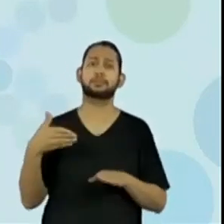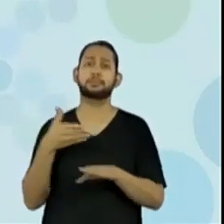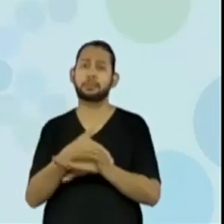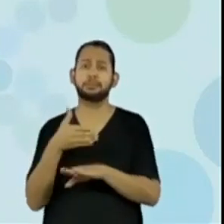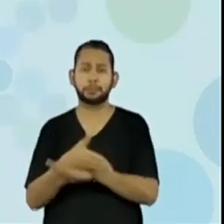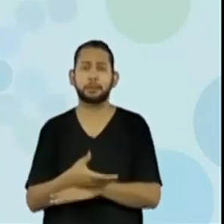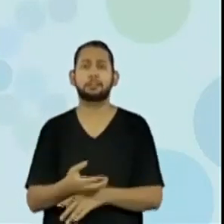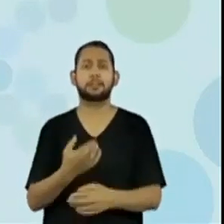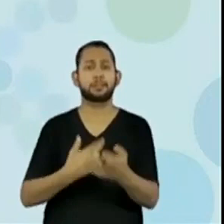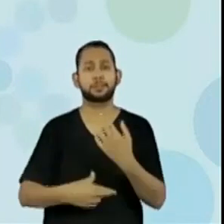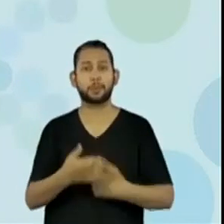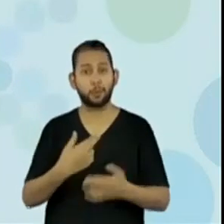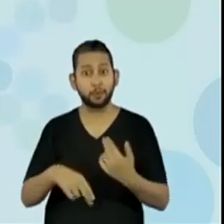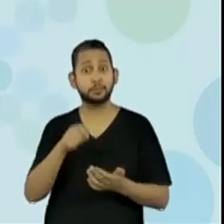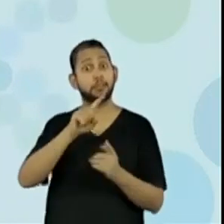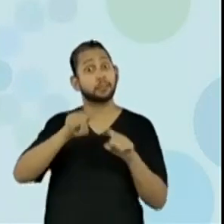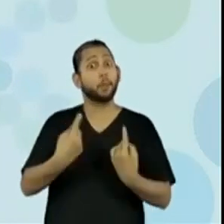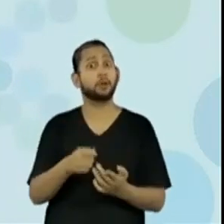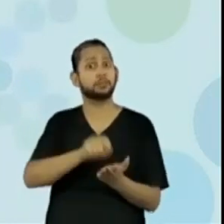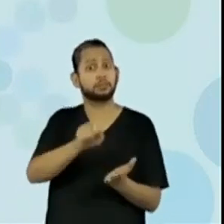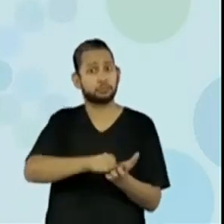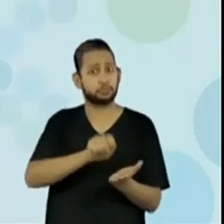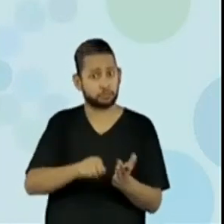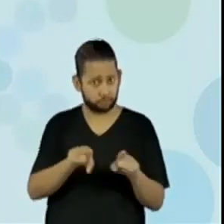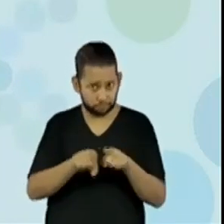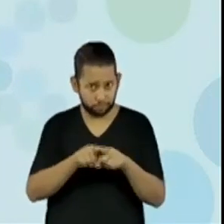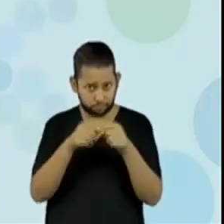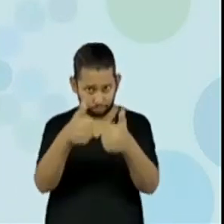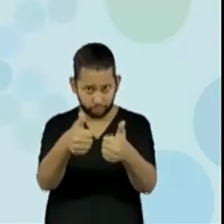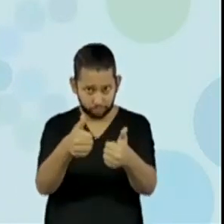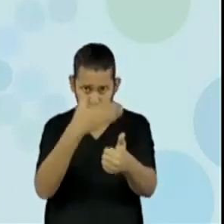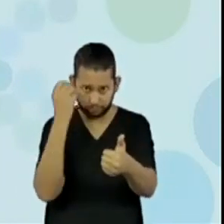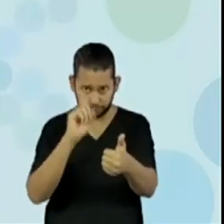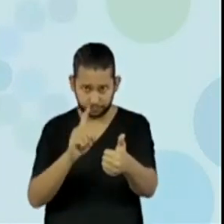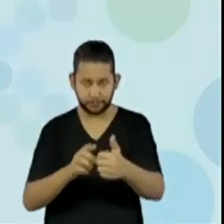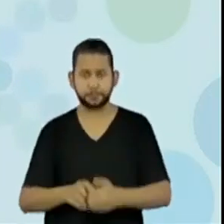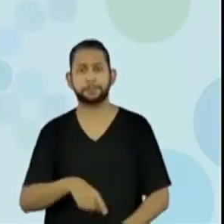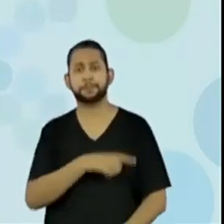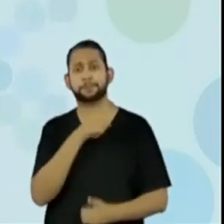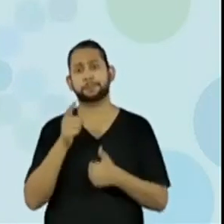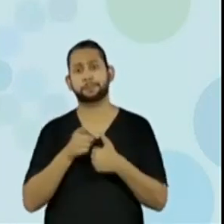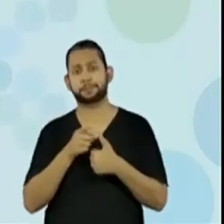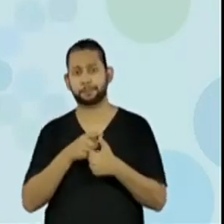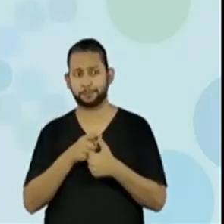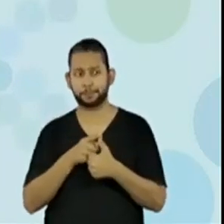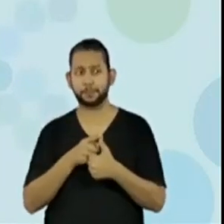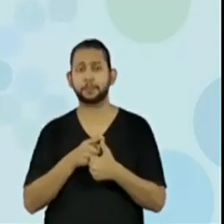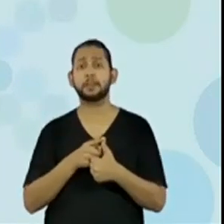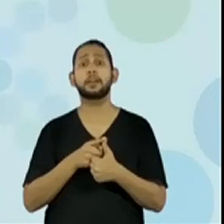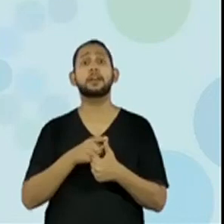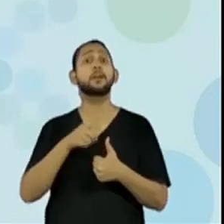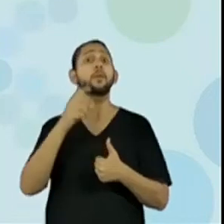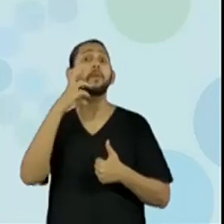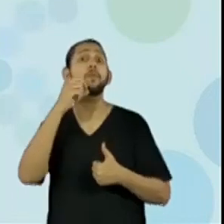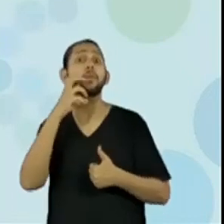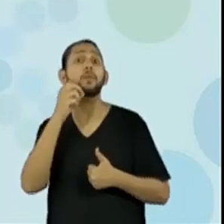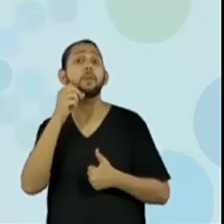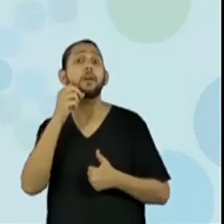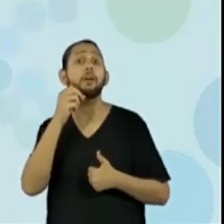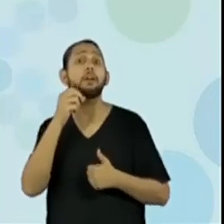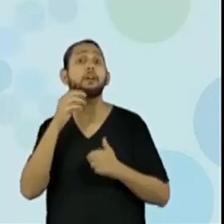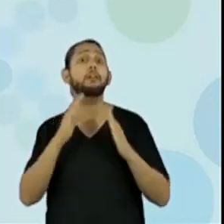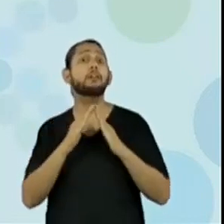respostas e anotando no seu caderno depois também. A questão 1. Onde morava a avó de